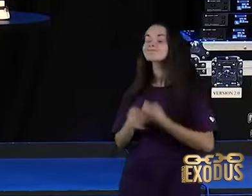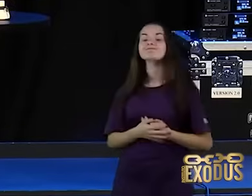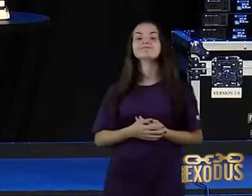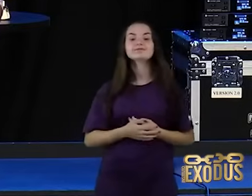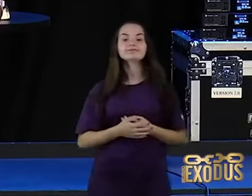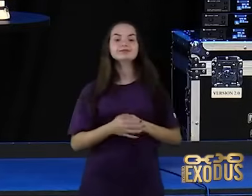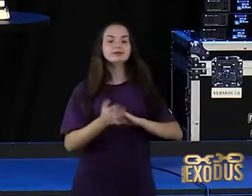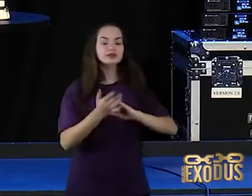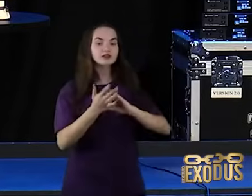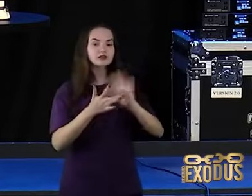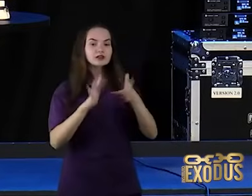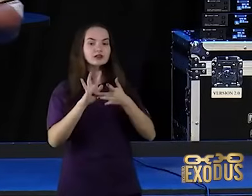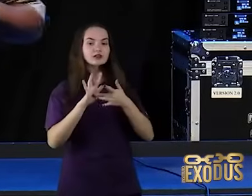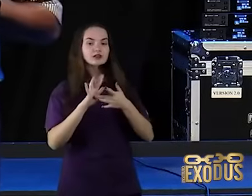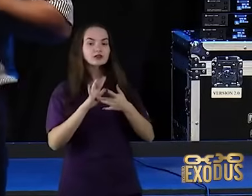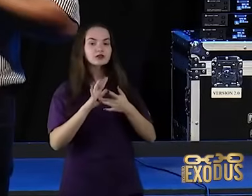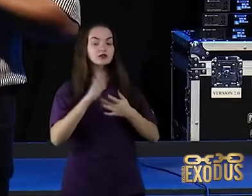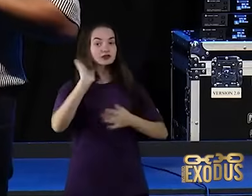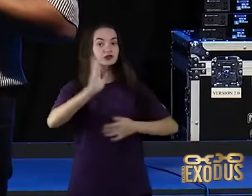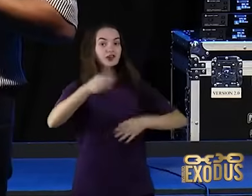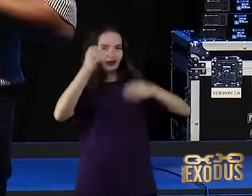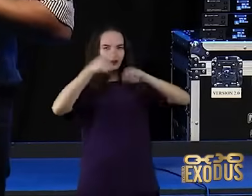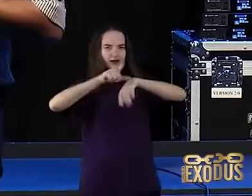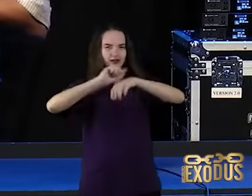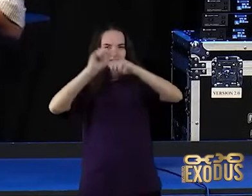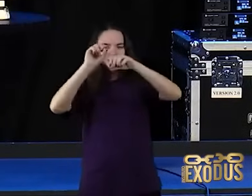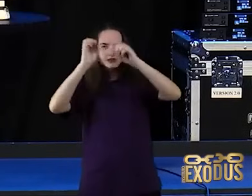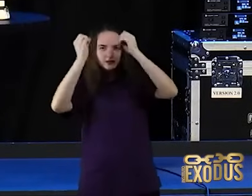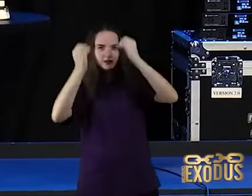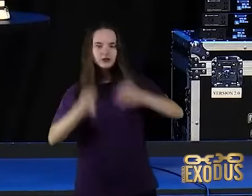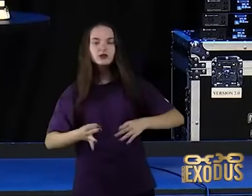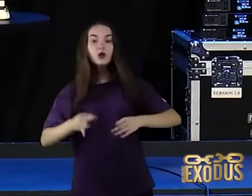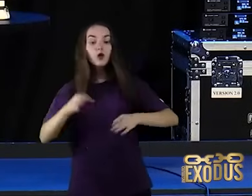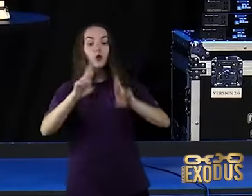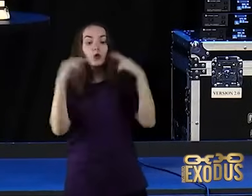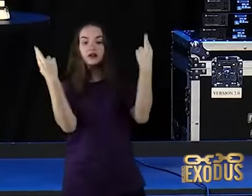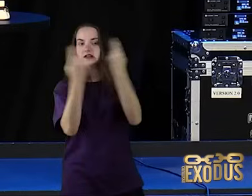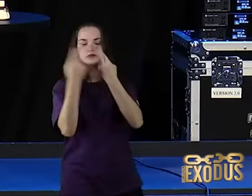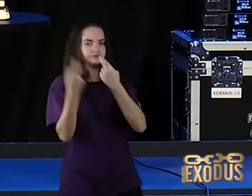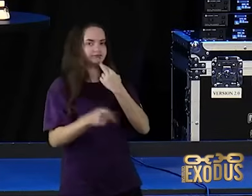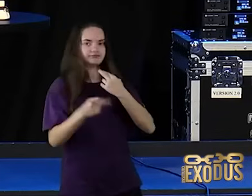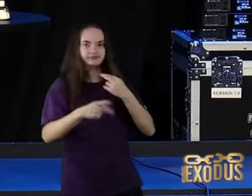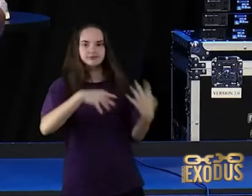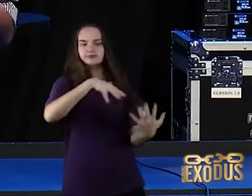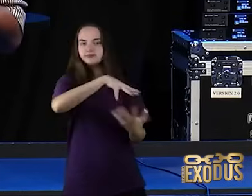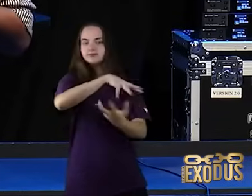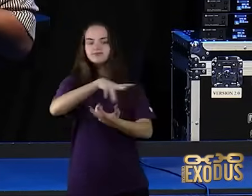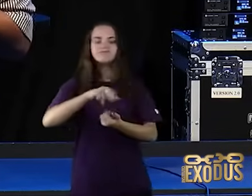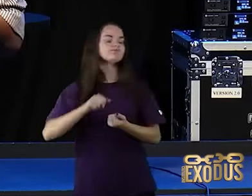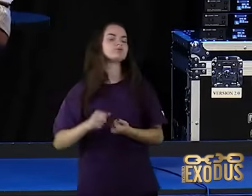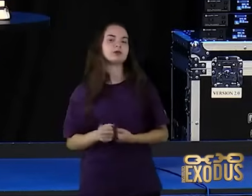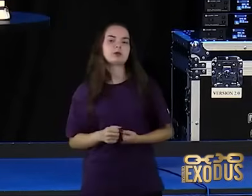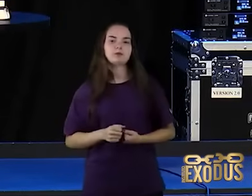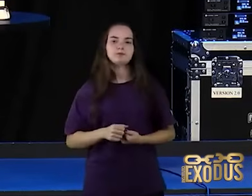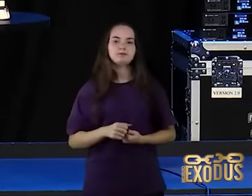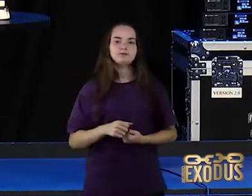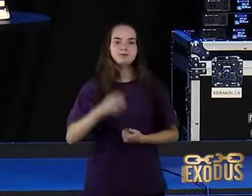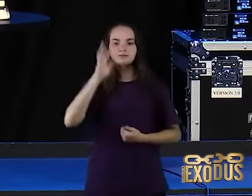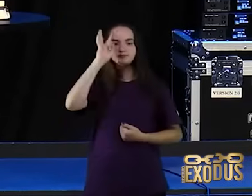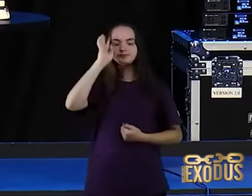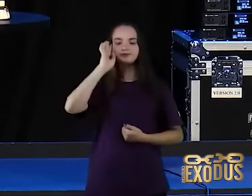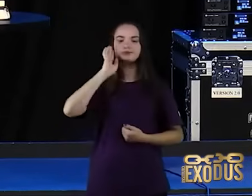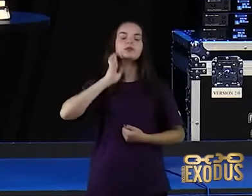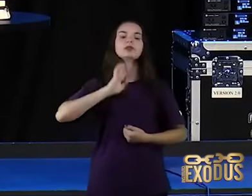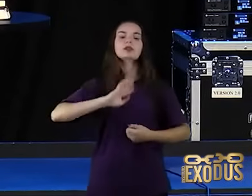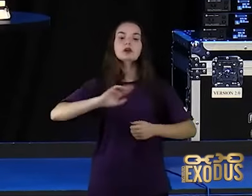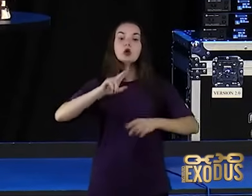já havia falado Meu Reino não é desse mundo se fosse desse mundo eu pediria meu pai e ele enviaria regiões